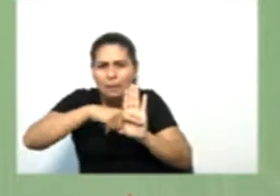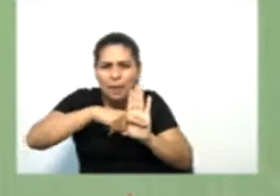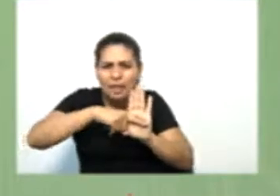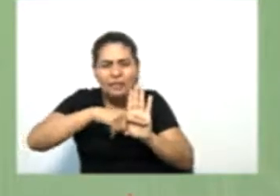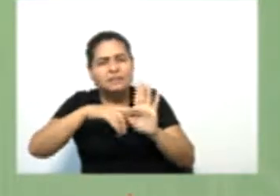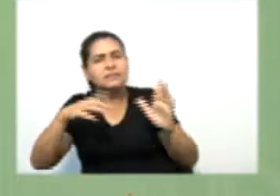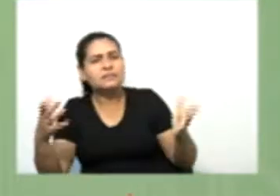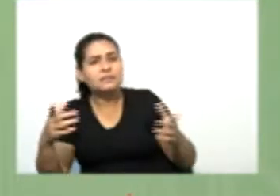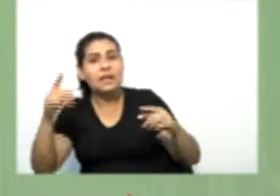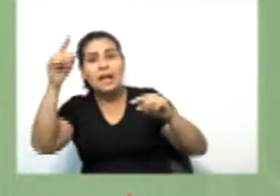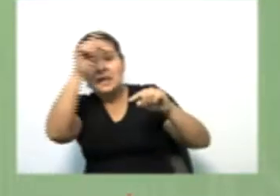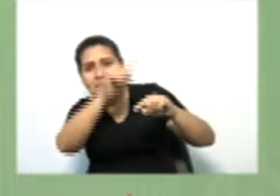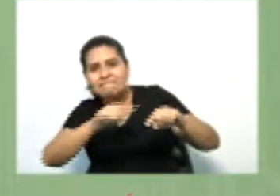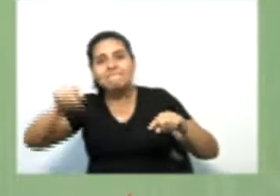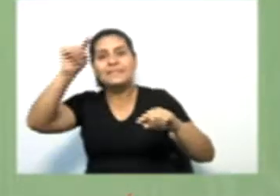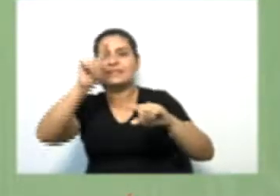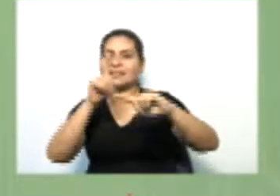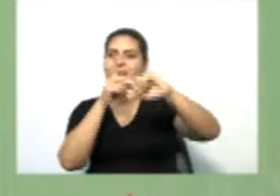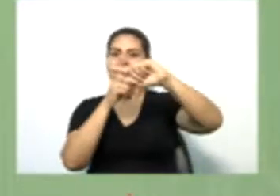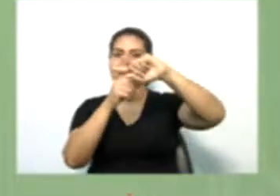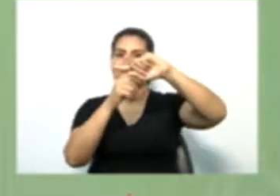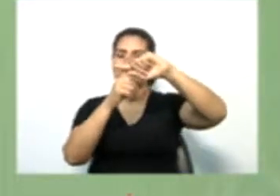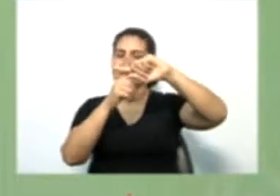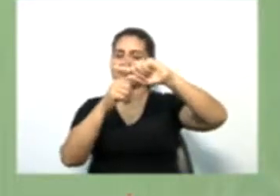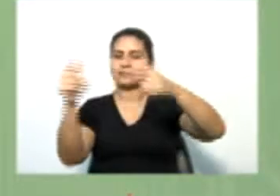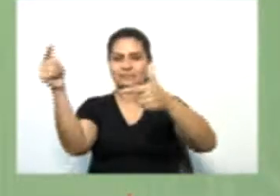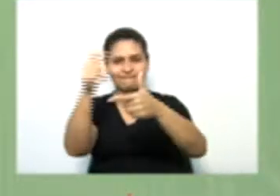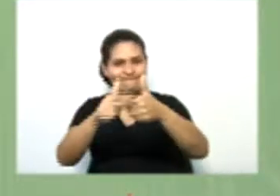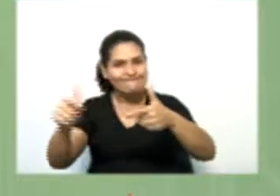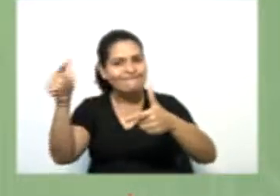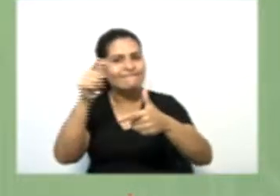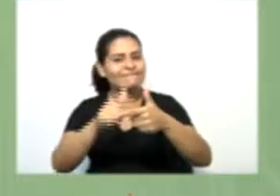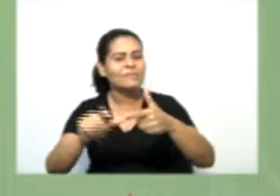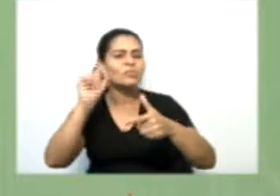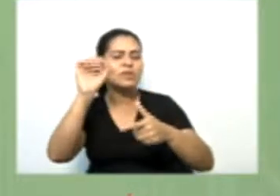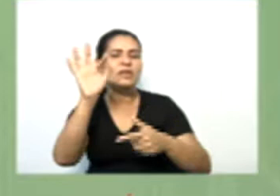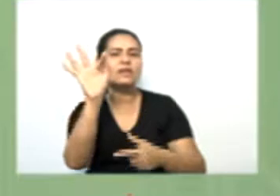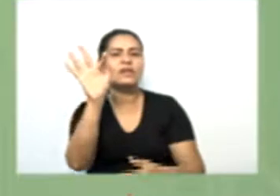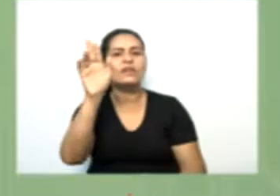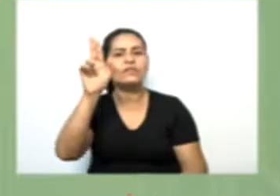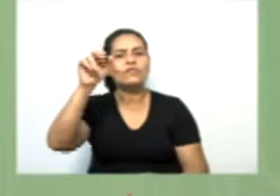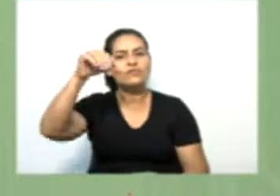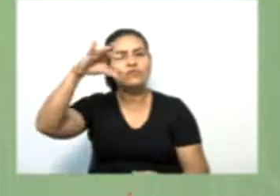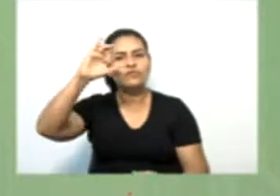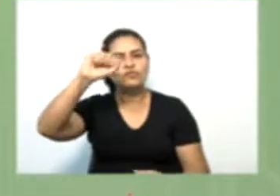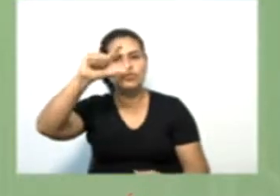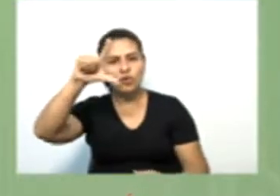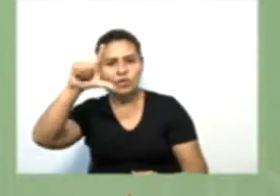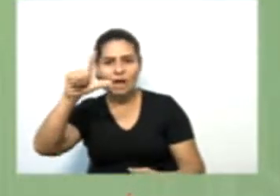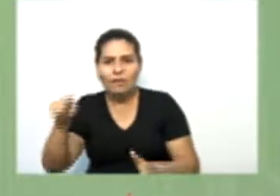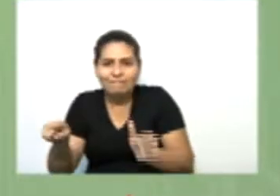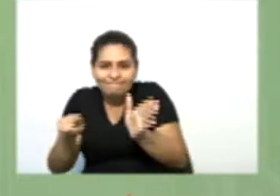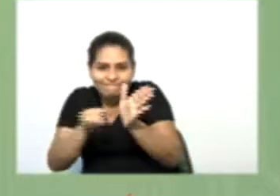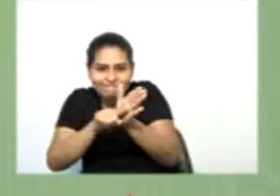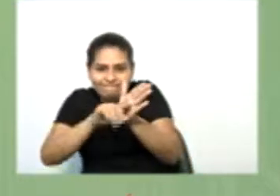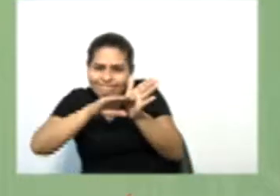ter mais conflitos funcionais e menos